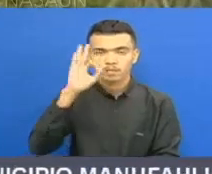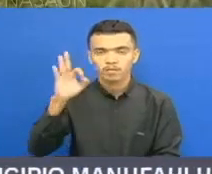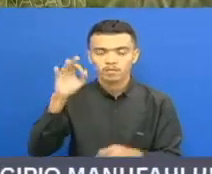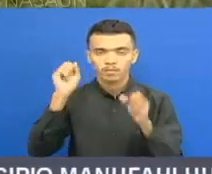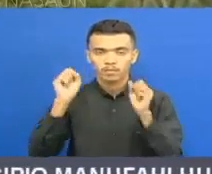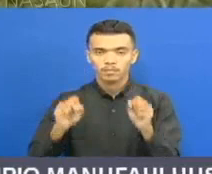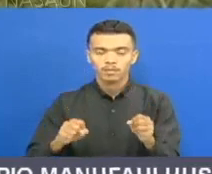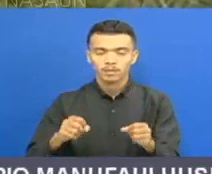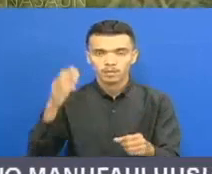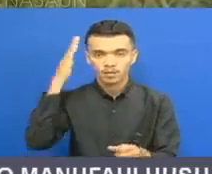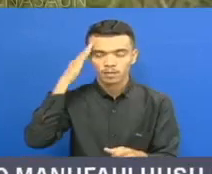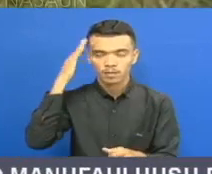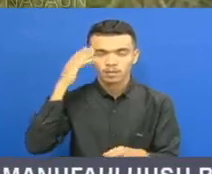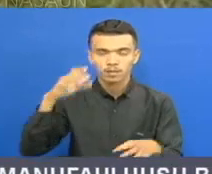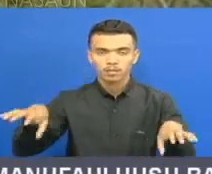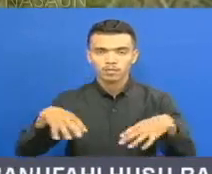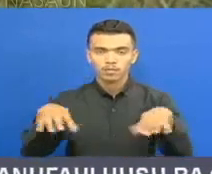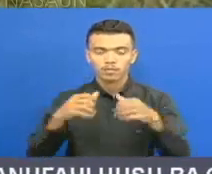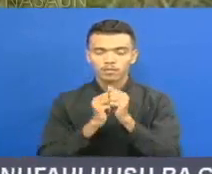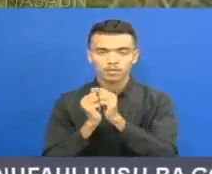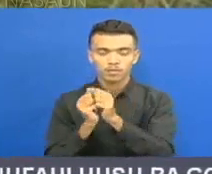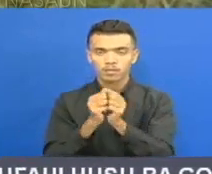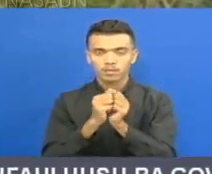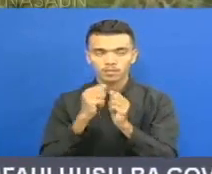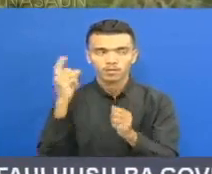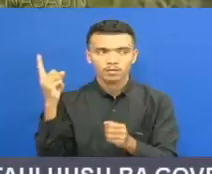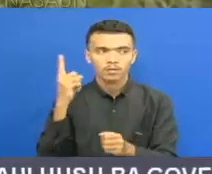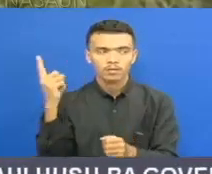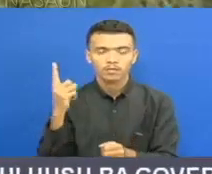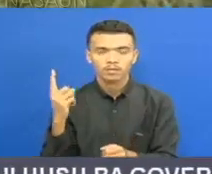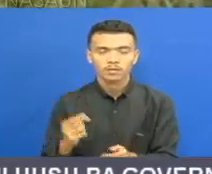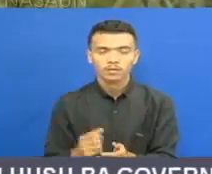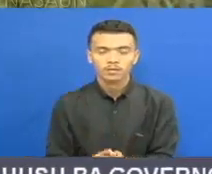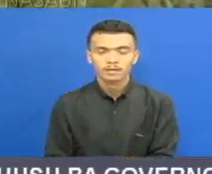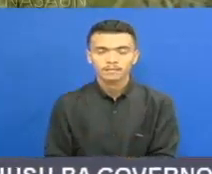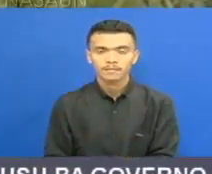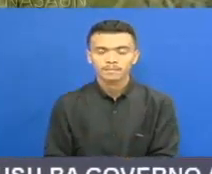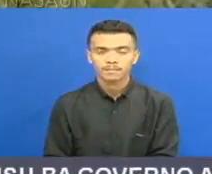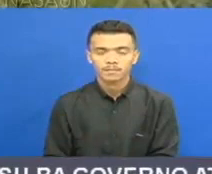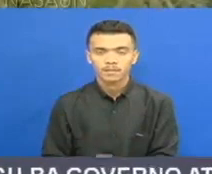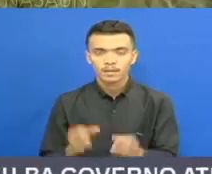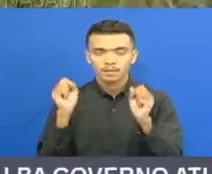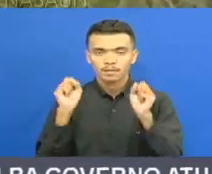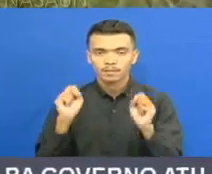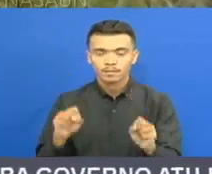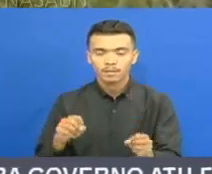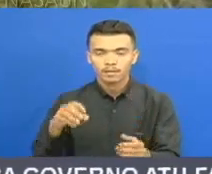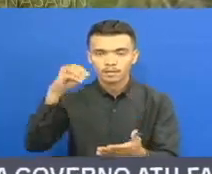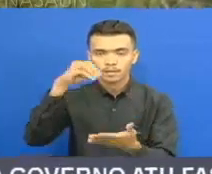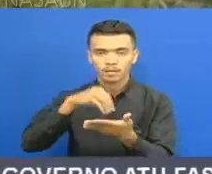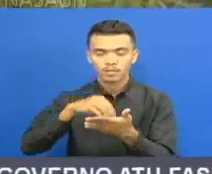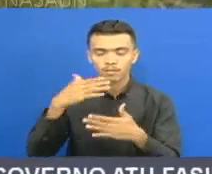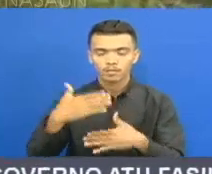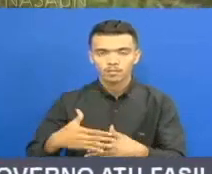toma atenção nela, no serviço haumo turno fatin, cara que a situação afeta no torandio, pelo menos bela la otro proceso rumbo